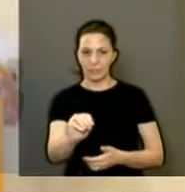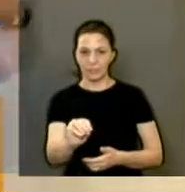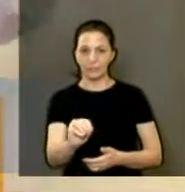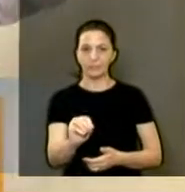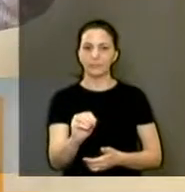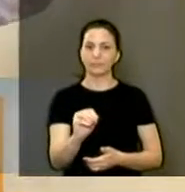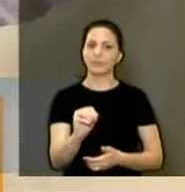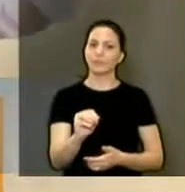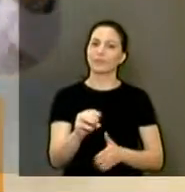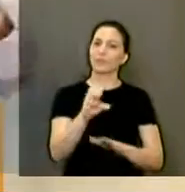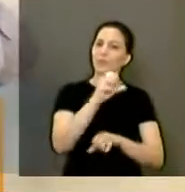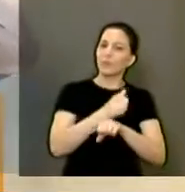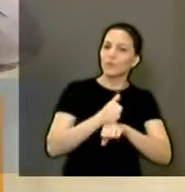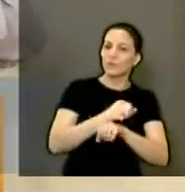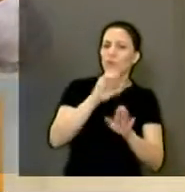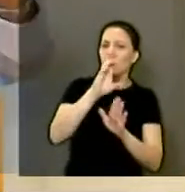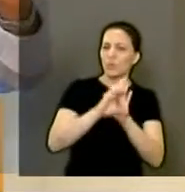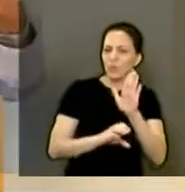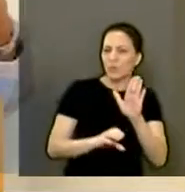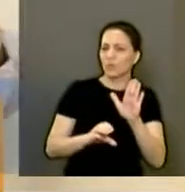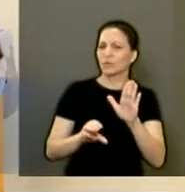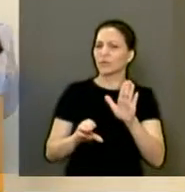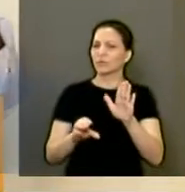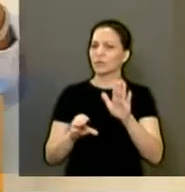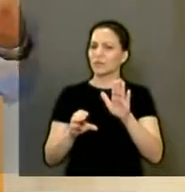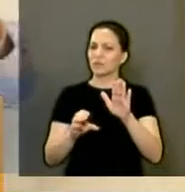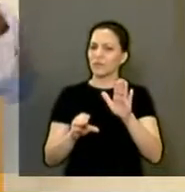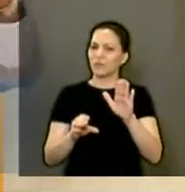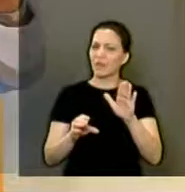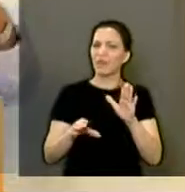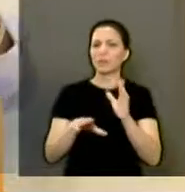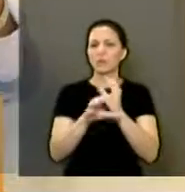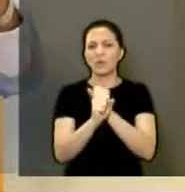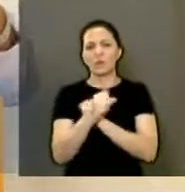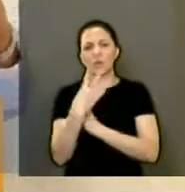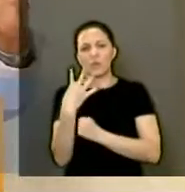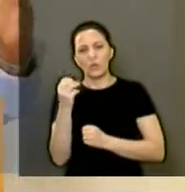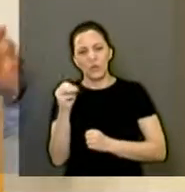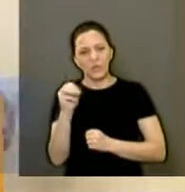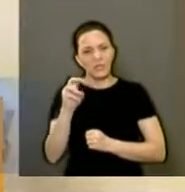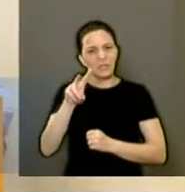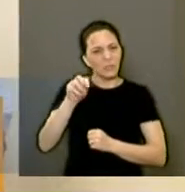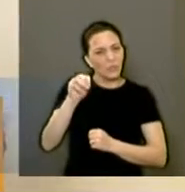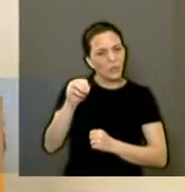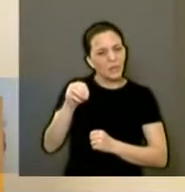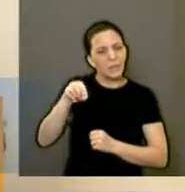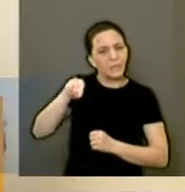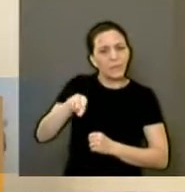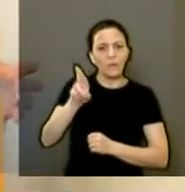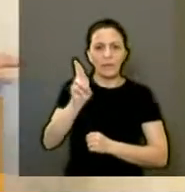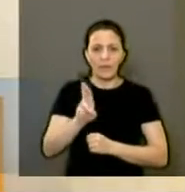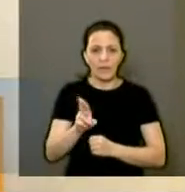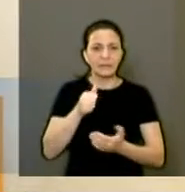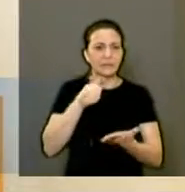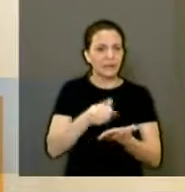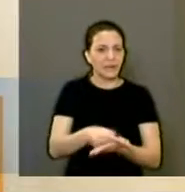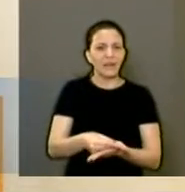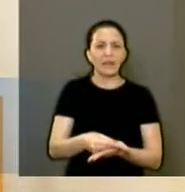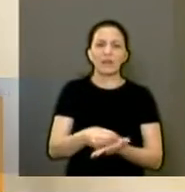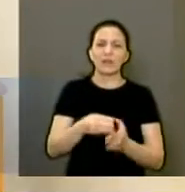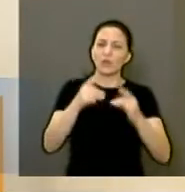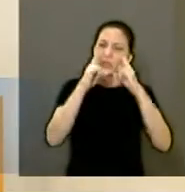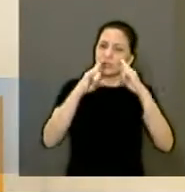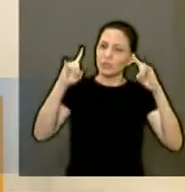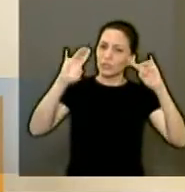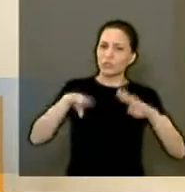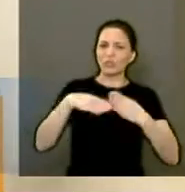cargos de cargos eu fiz uma conta por baixo de 40 50 60 mil reais por mês um circo-escola hoje